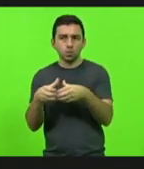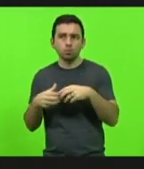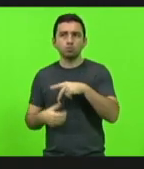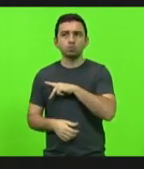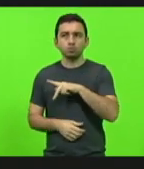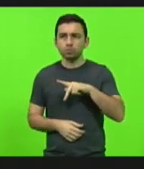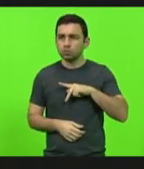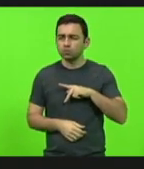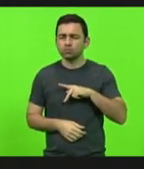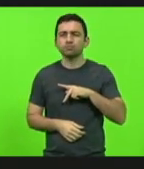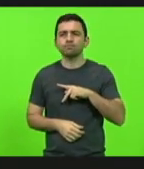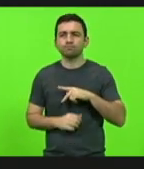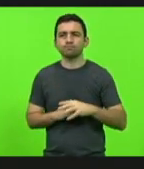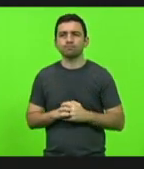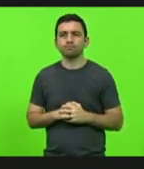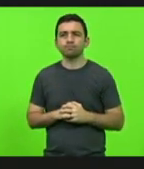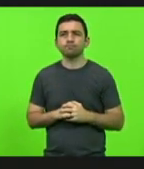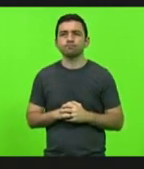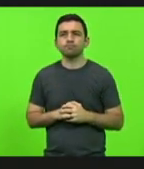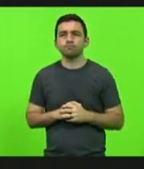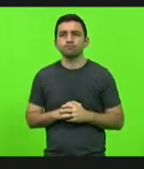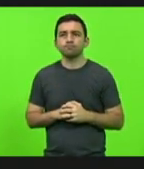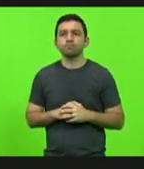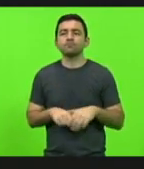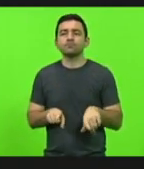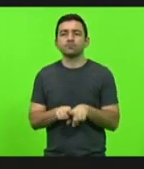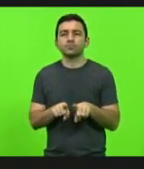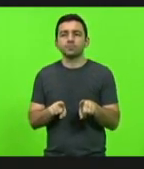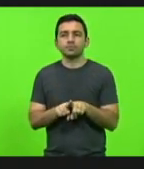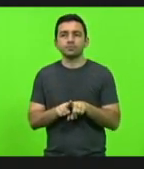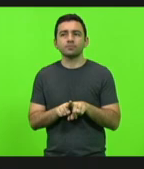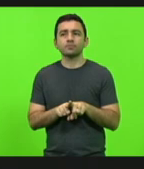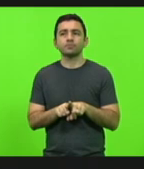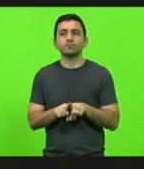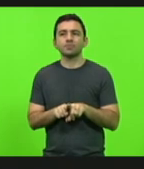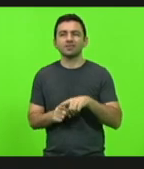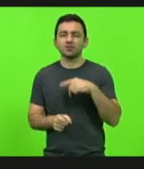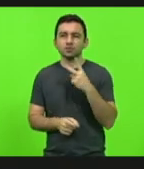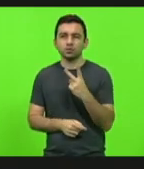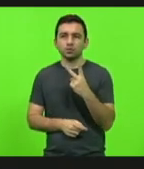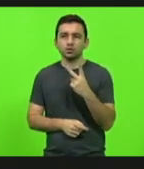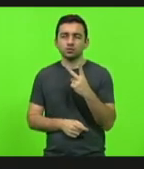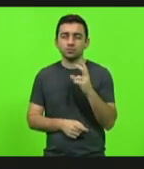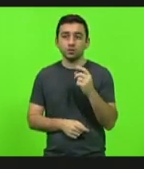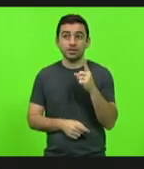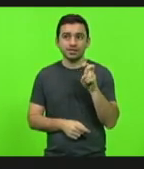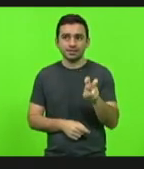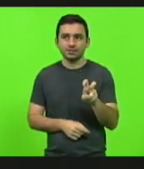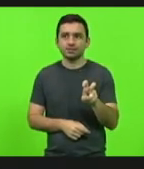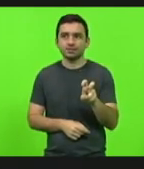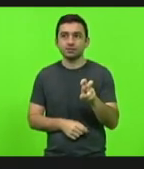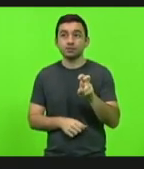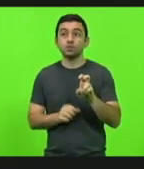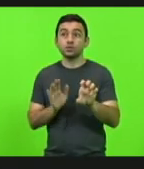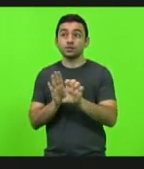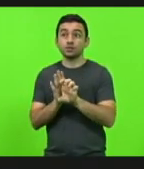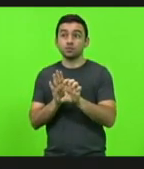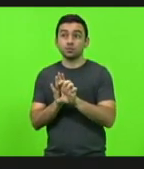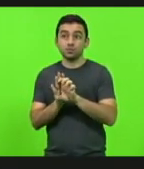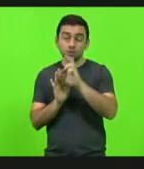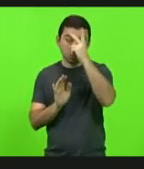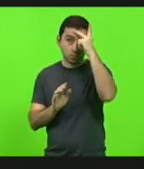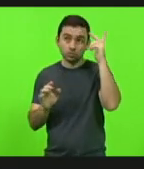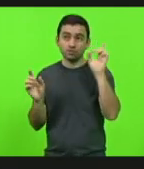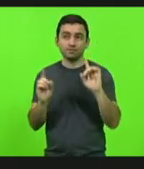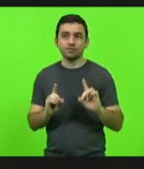públicos tudo isso né E aí nós temos em 2015 o estatuto da pessoa com